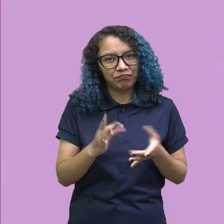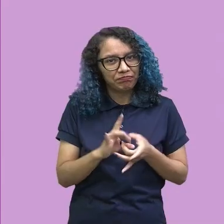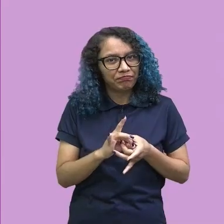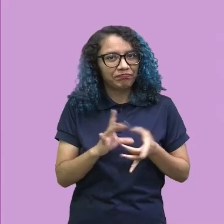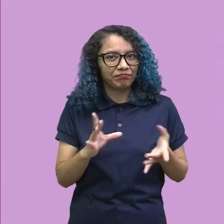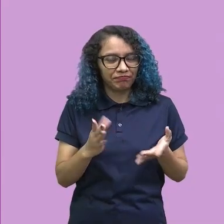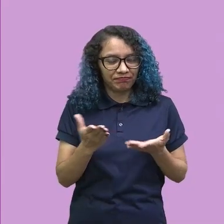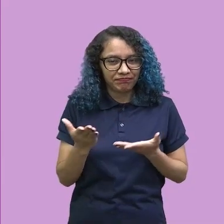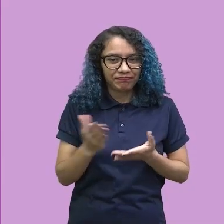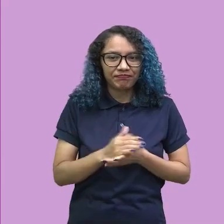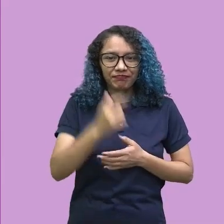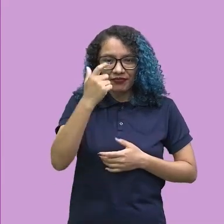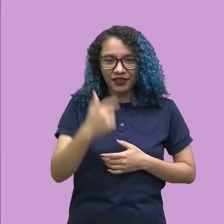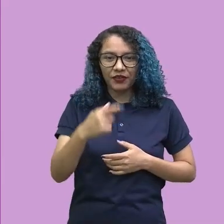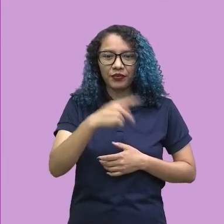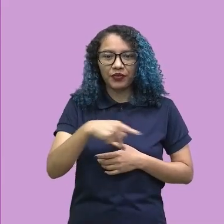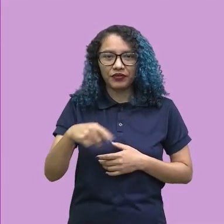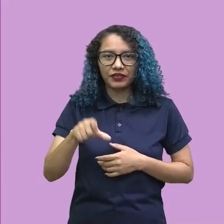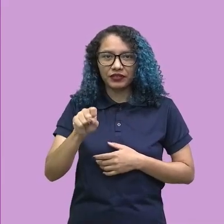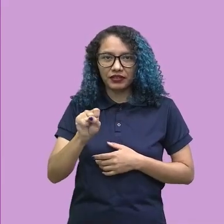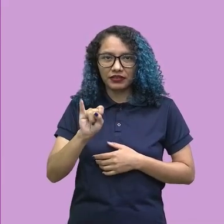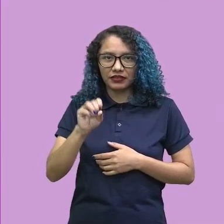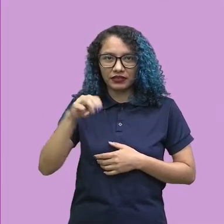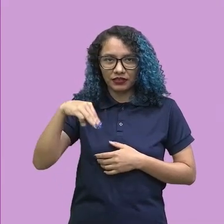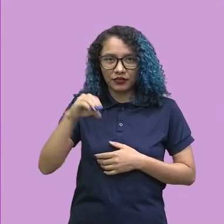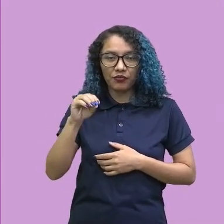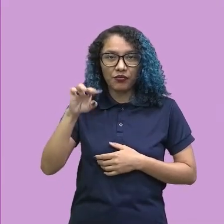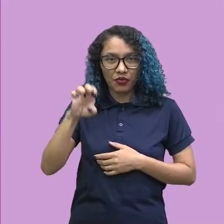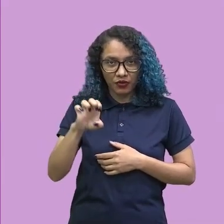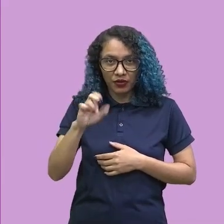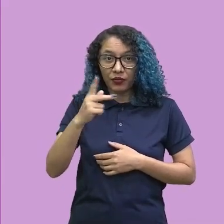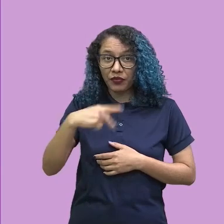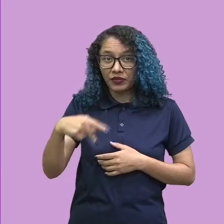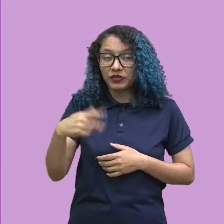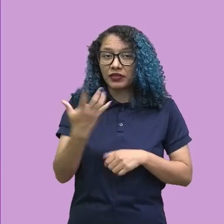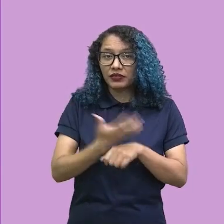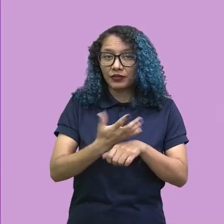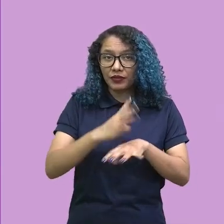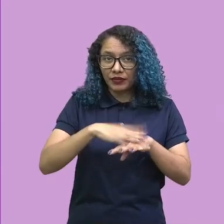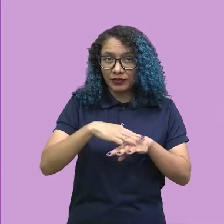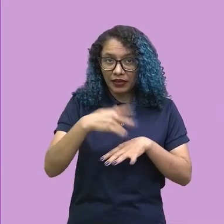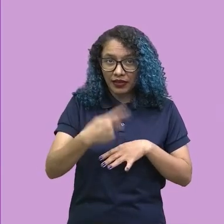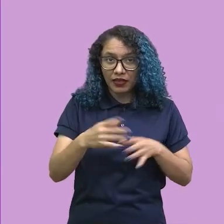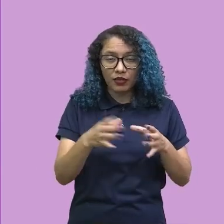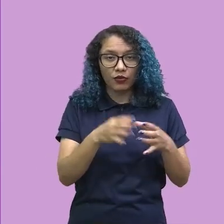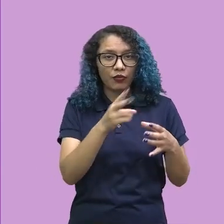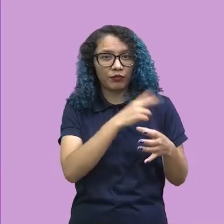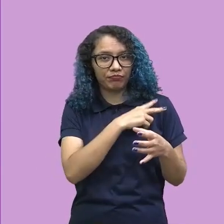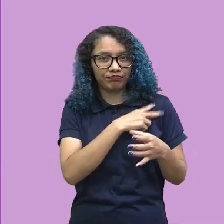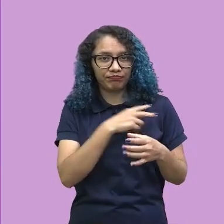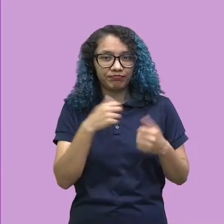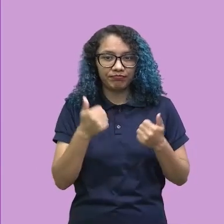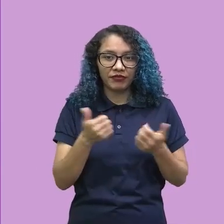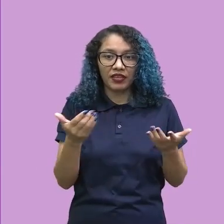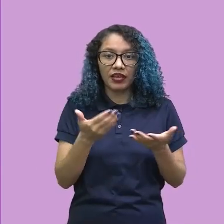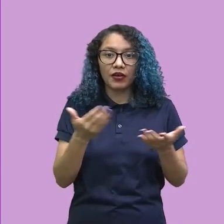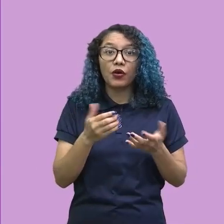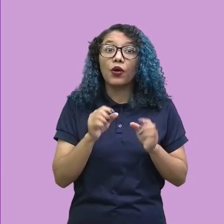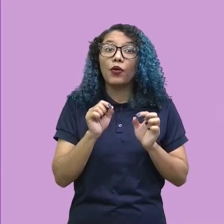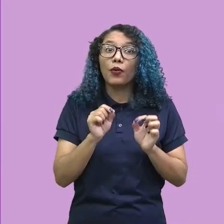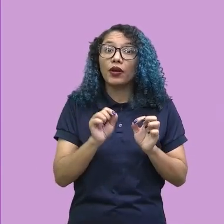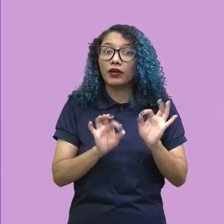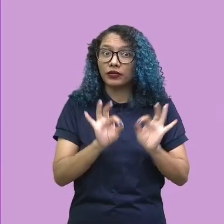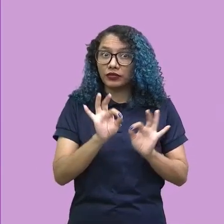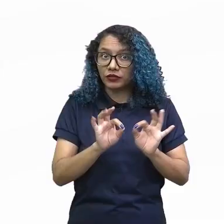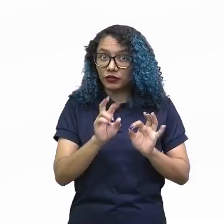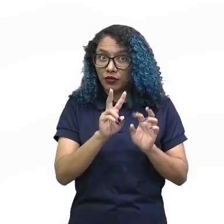vontade. Sou professora Simone Silva, professora de matemática, segunda série, ensino médio, e tem algo planejado para